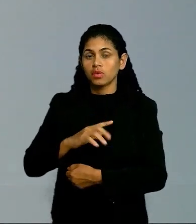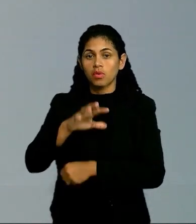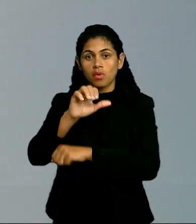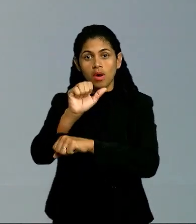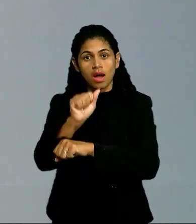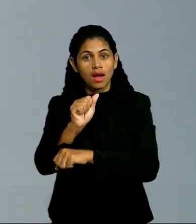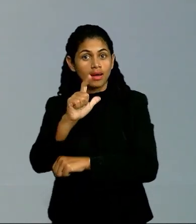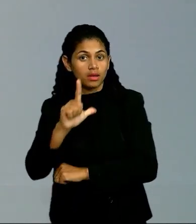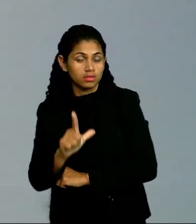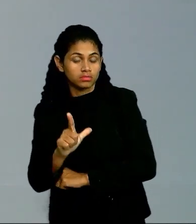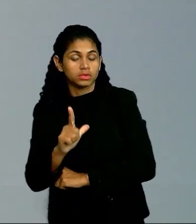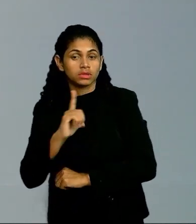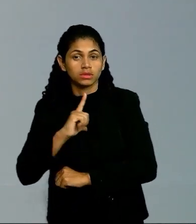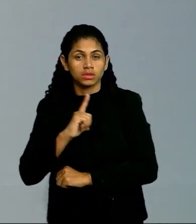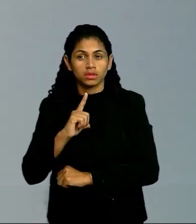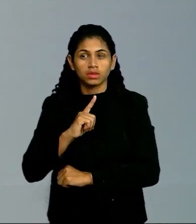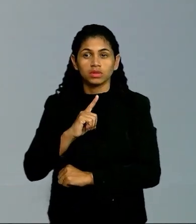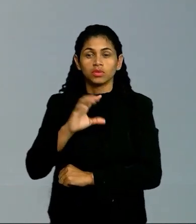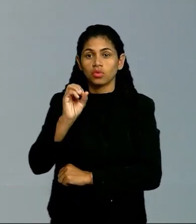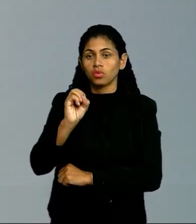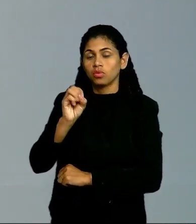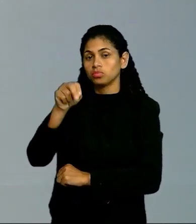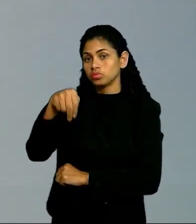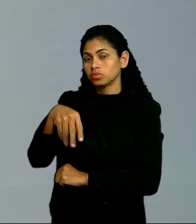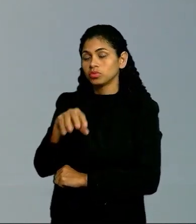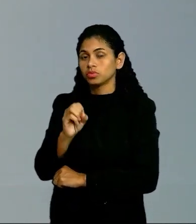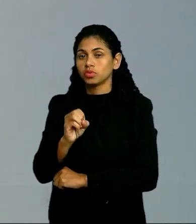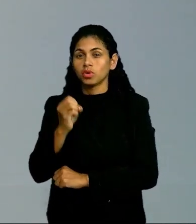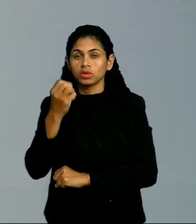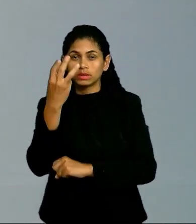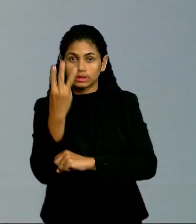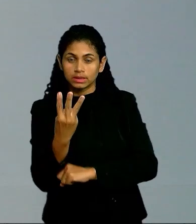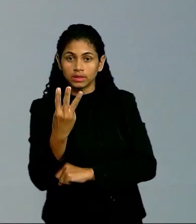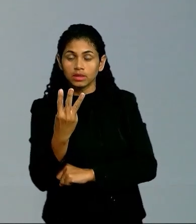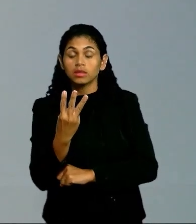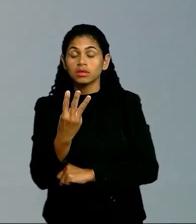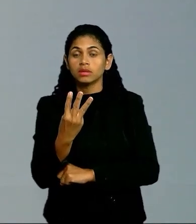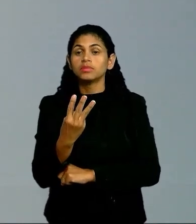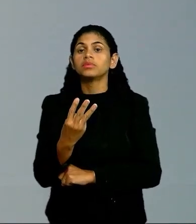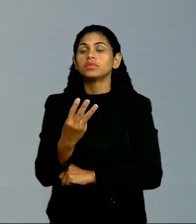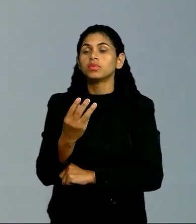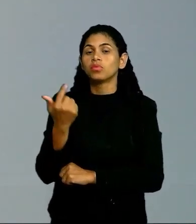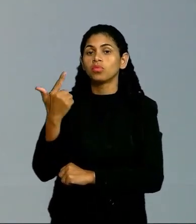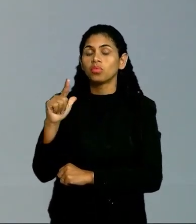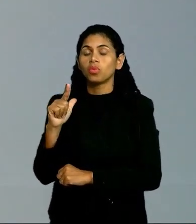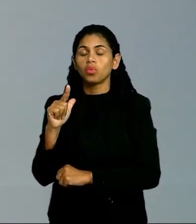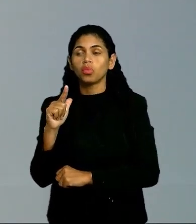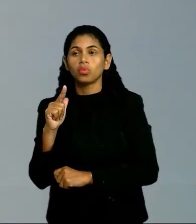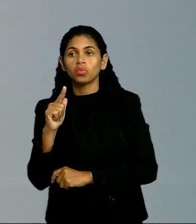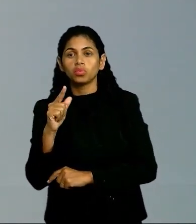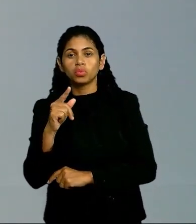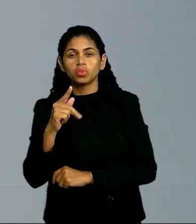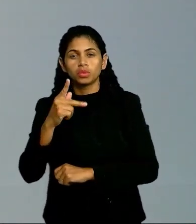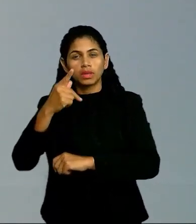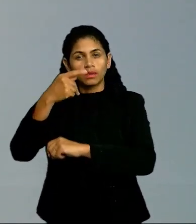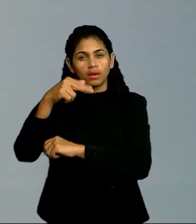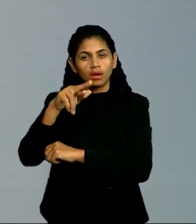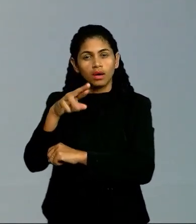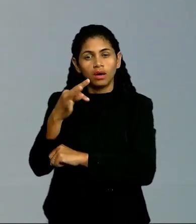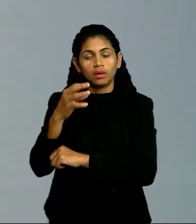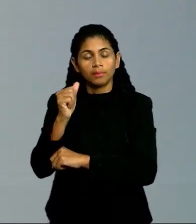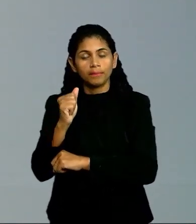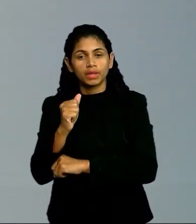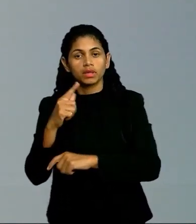mais 3, o zinco, que vai ter NOx mais 2, e a prata, que vai ter NOx mais 1. Essas substâncias